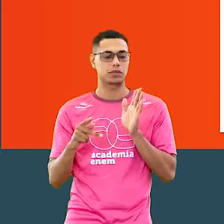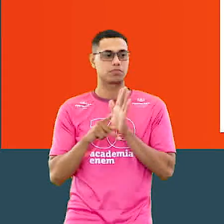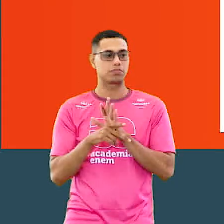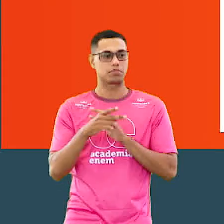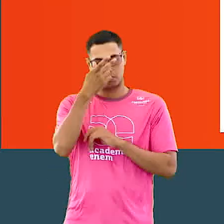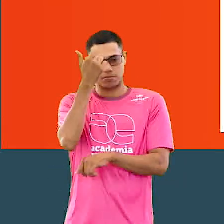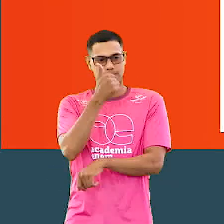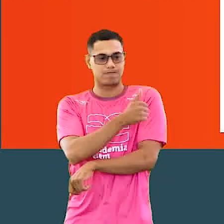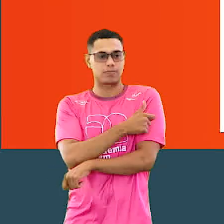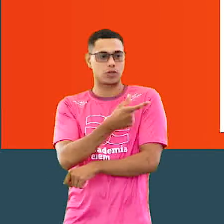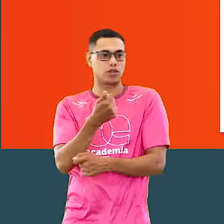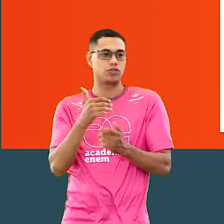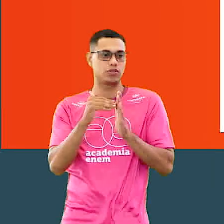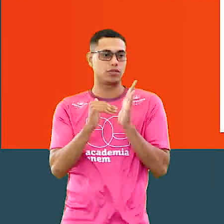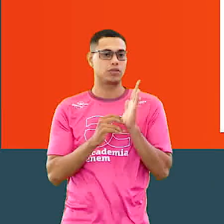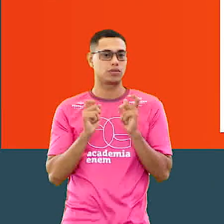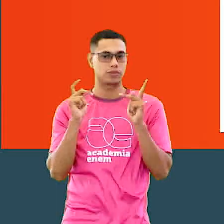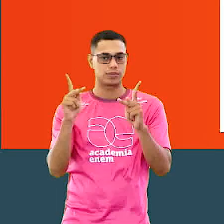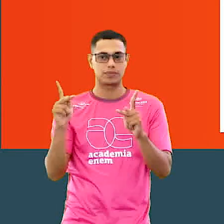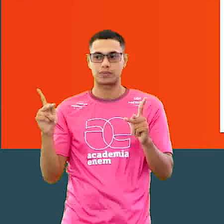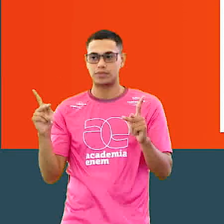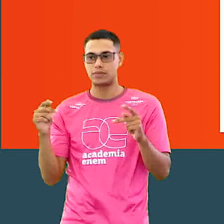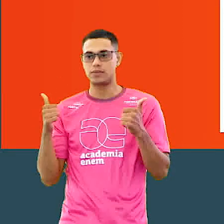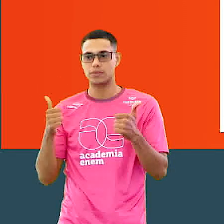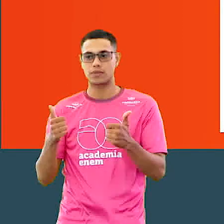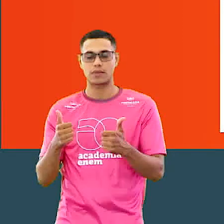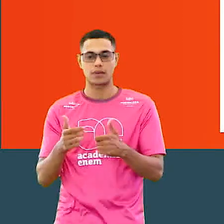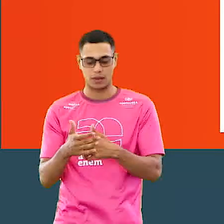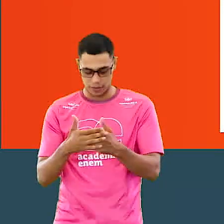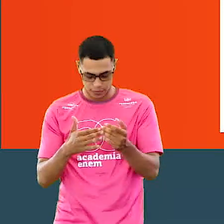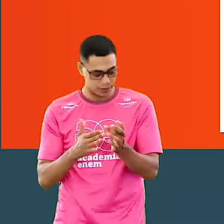baixa renda. Ok? Beleza? Vamos lá.